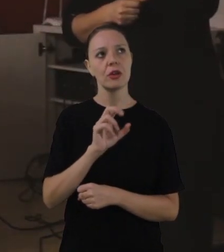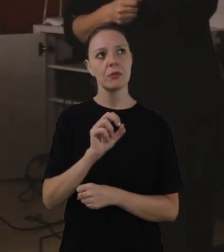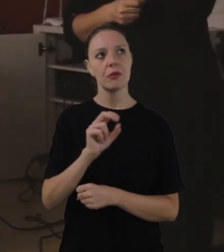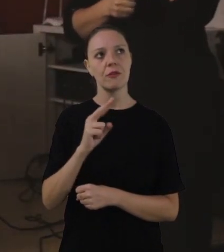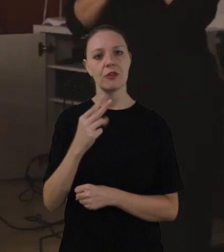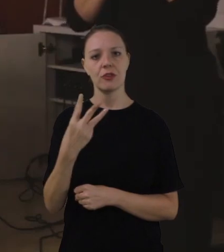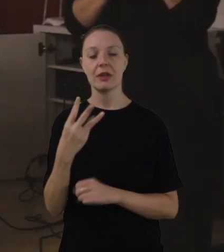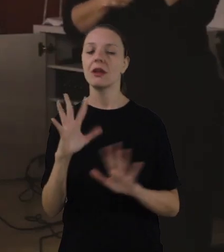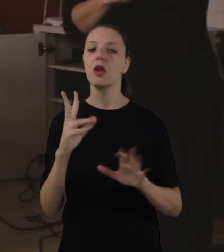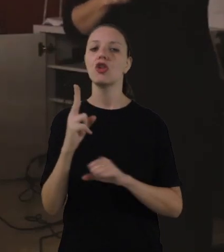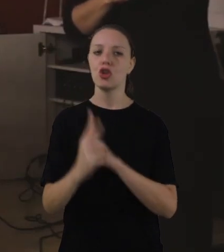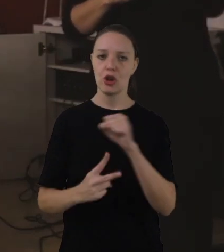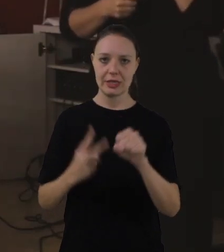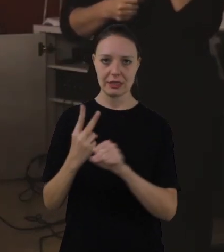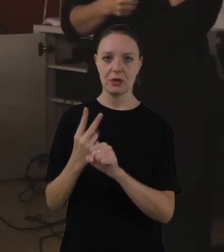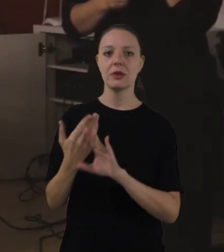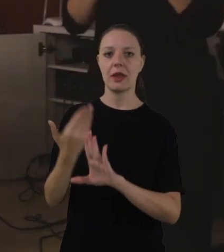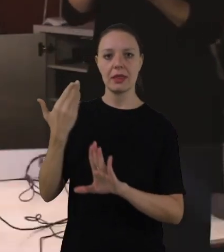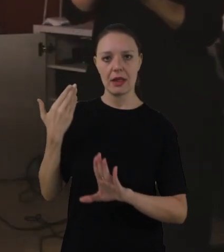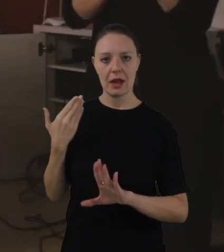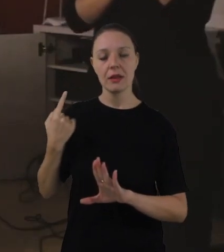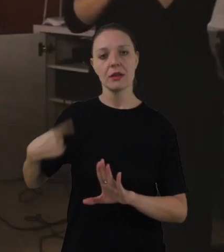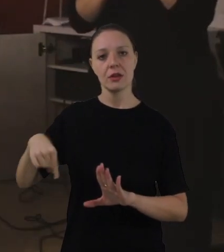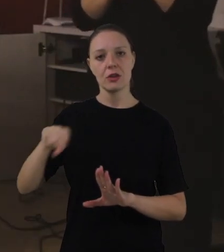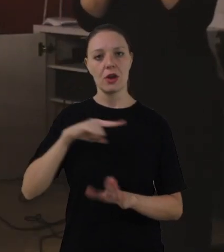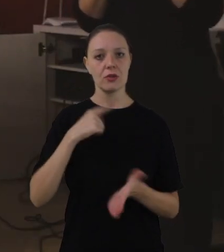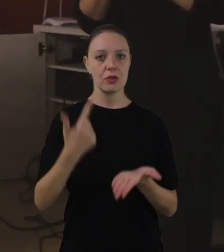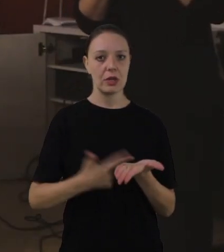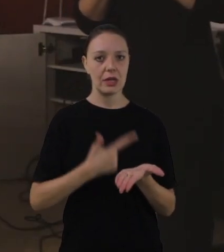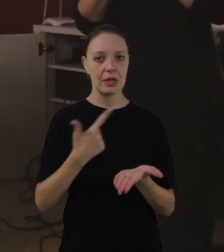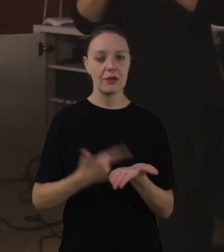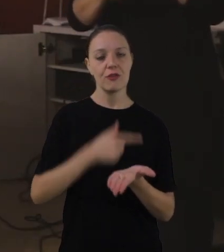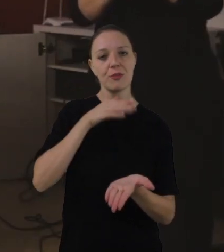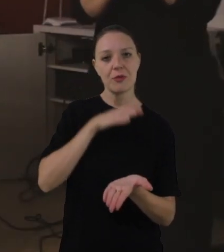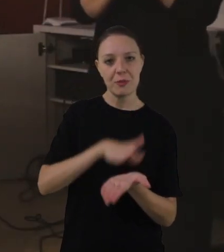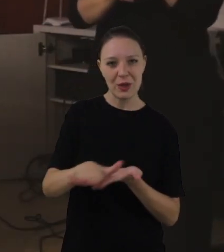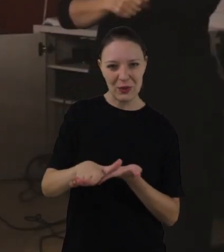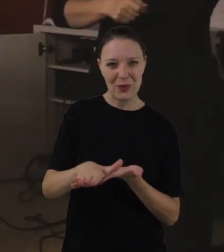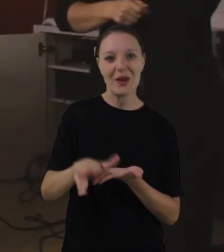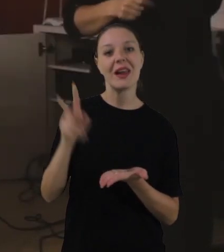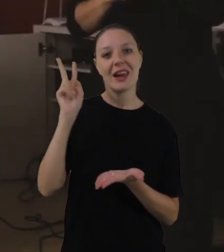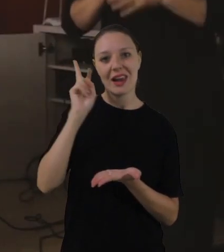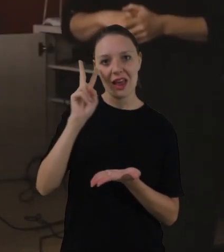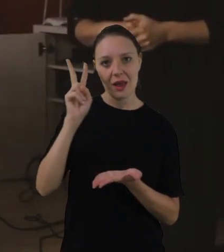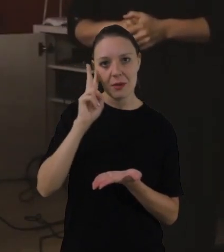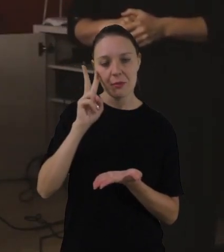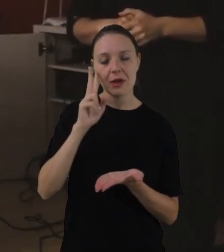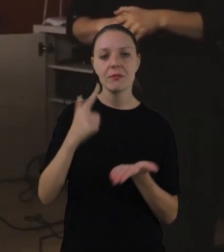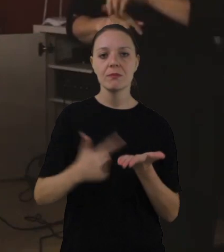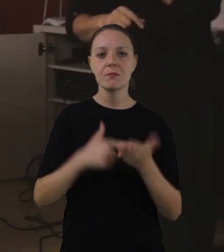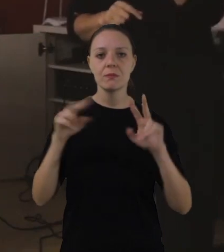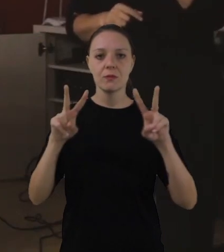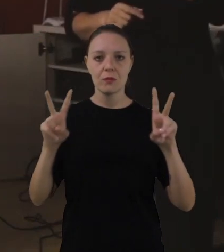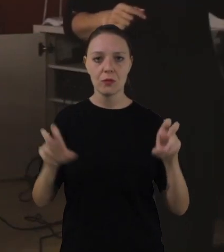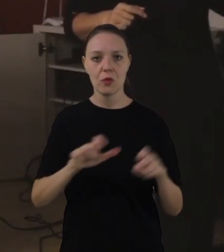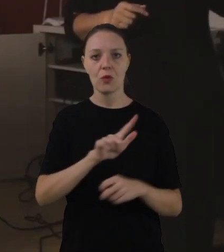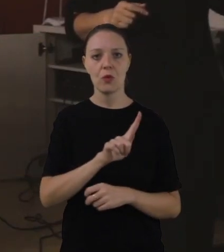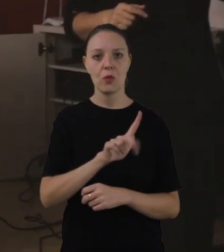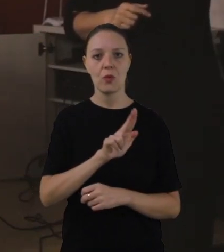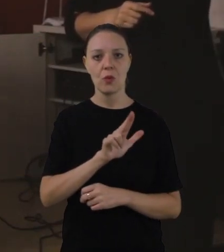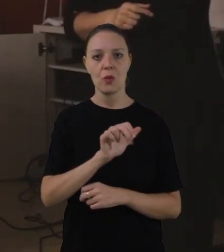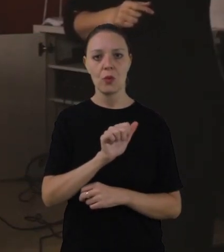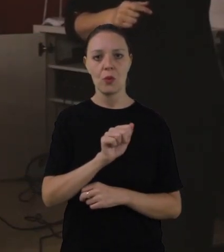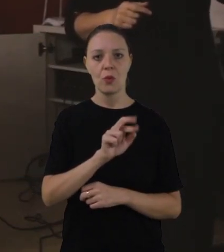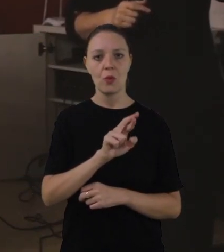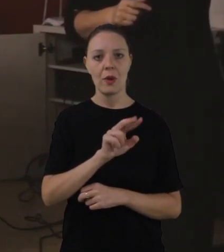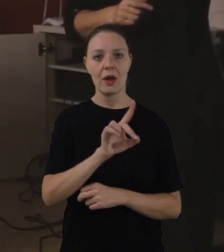anos atrás, desculpa, a gente lançou o nosso livro Os Guardiões das Águas. Talvez vocês, não sei quem aqui estava presente naquele evento,